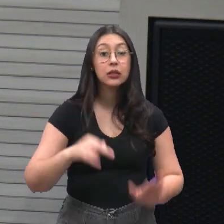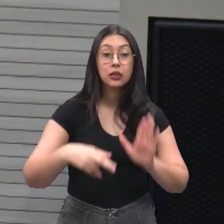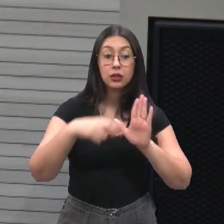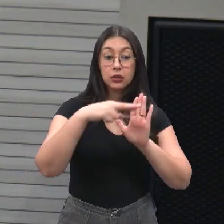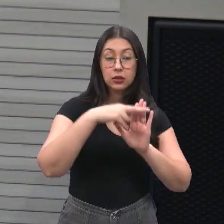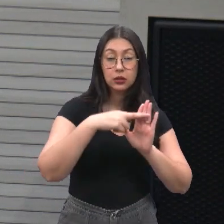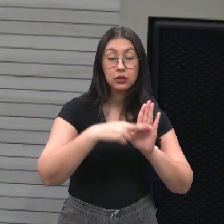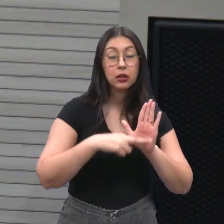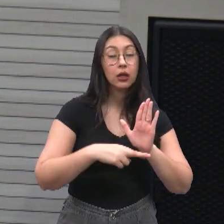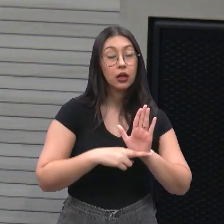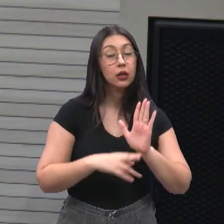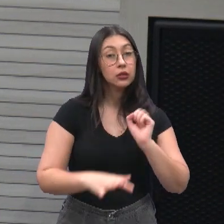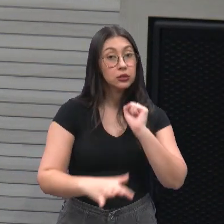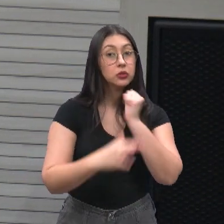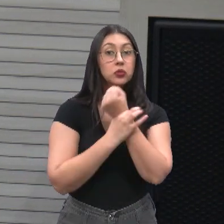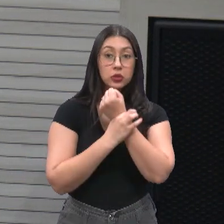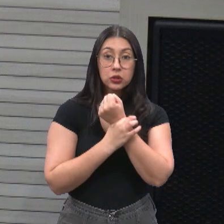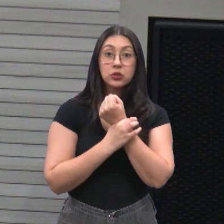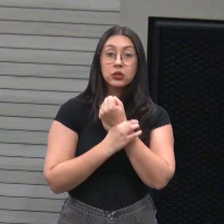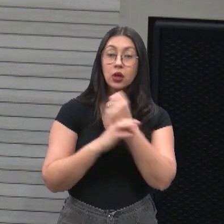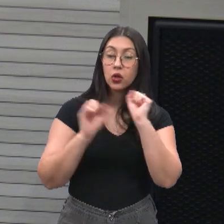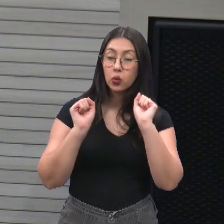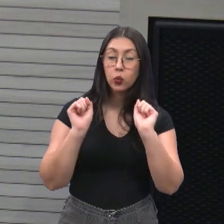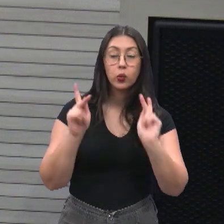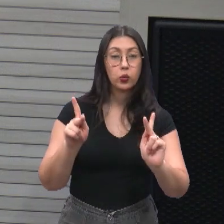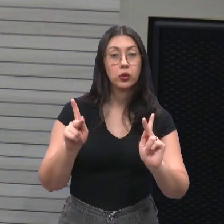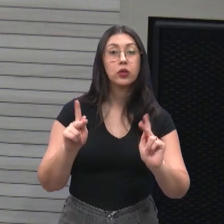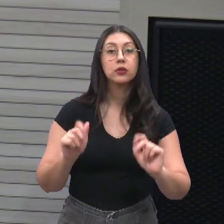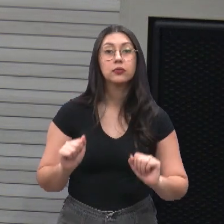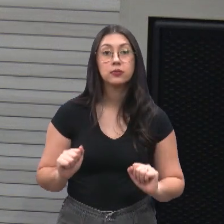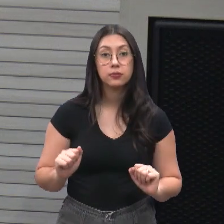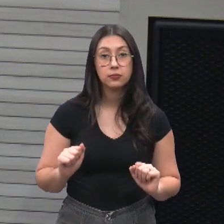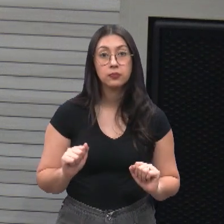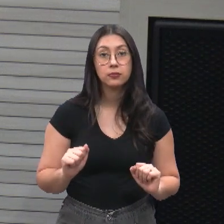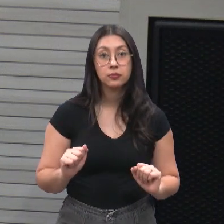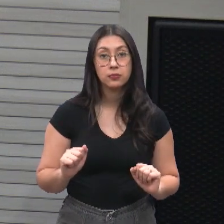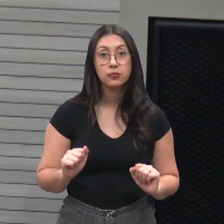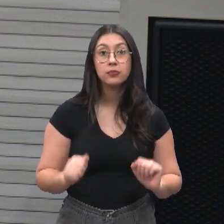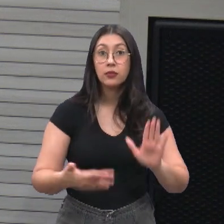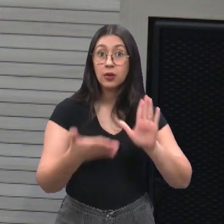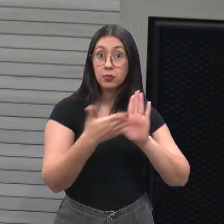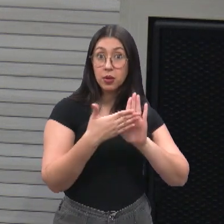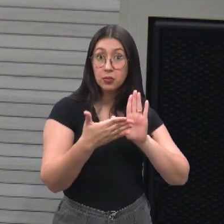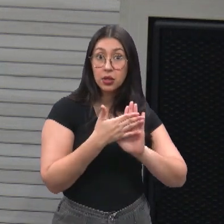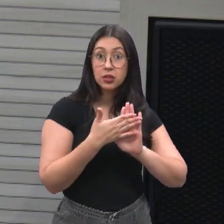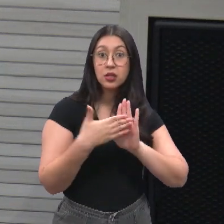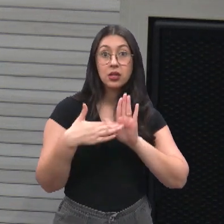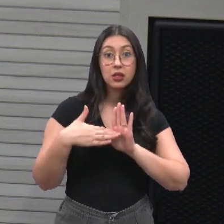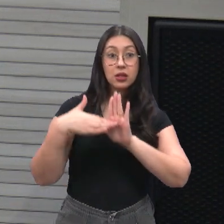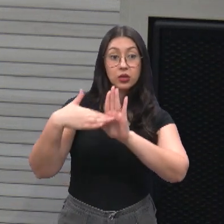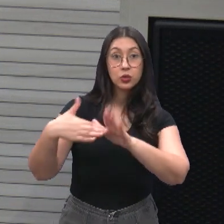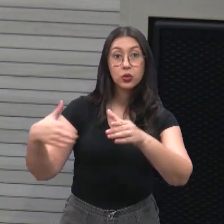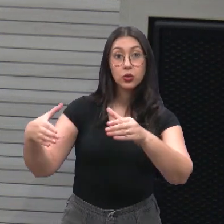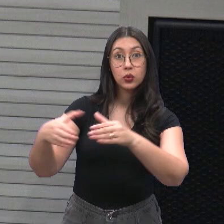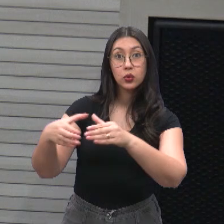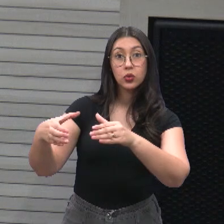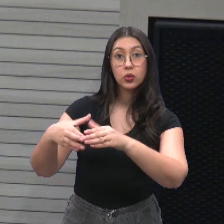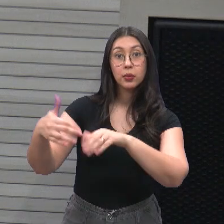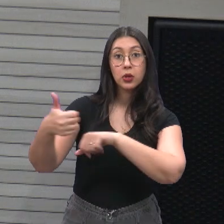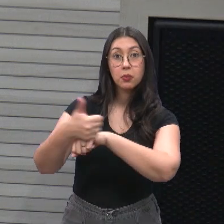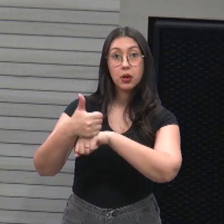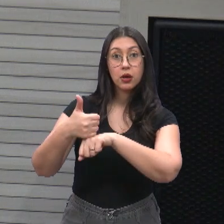exigências legais da segurança e manutenção. A proposta atende à solicitação da categoria dos